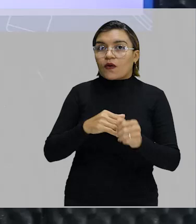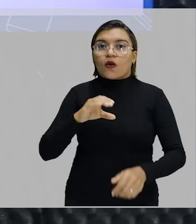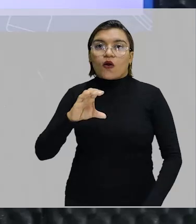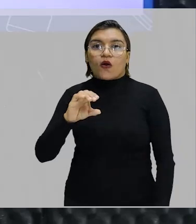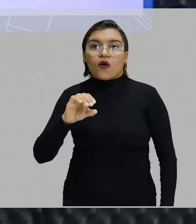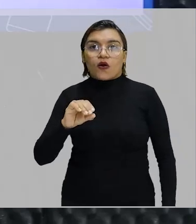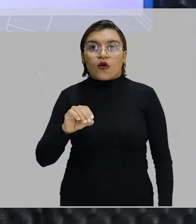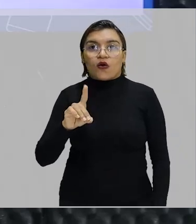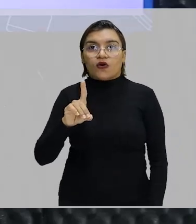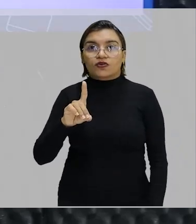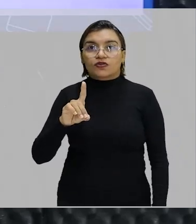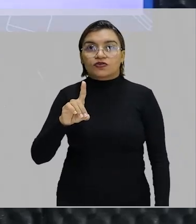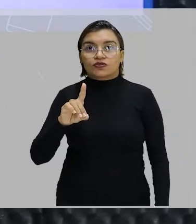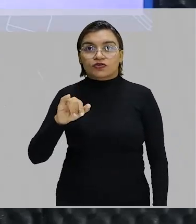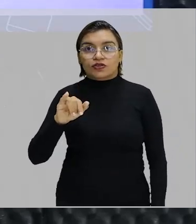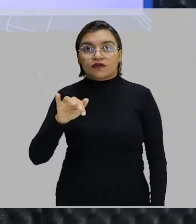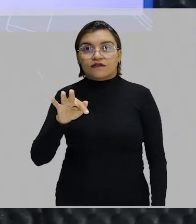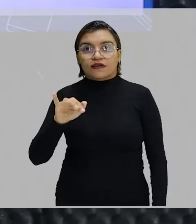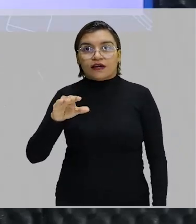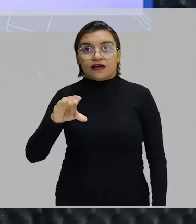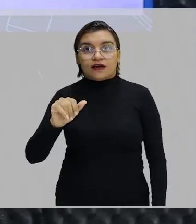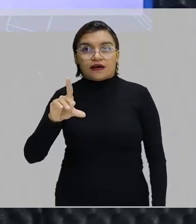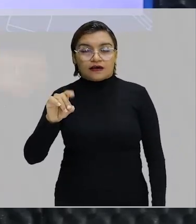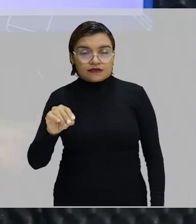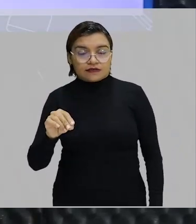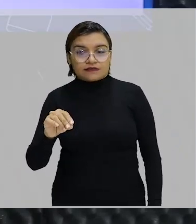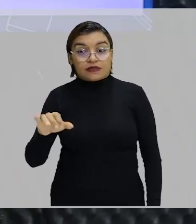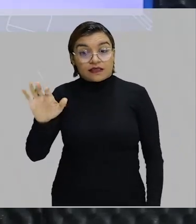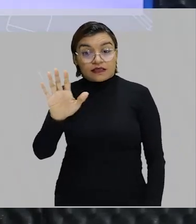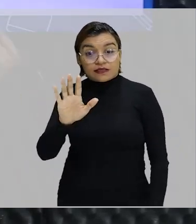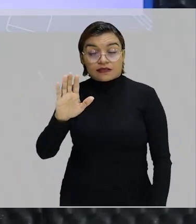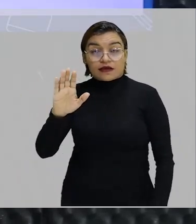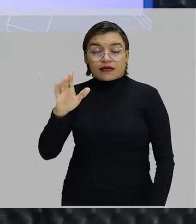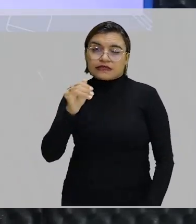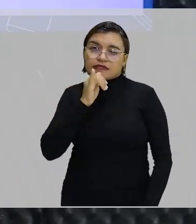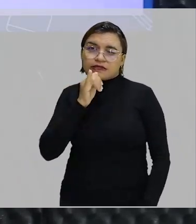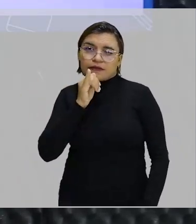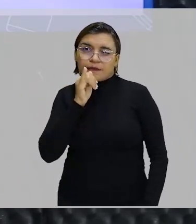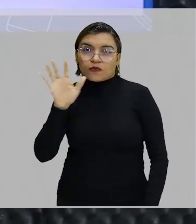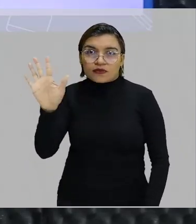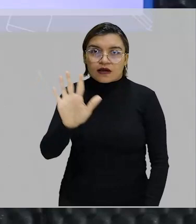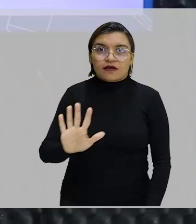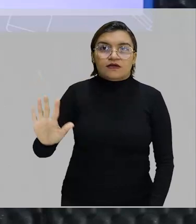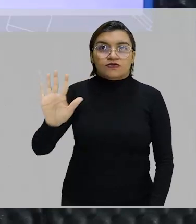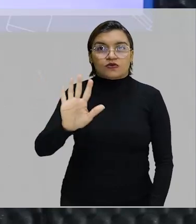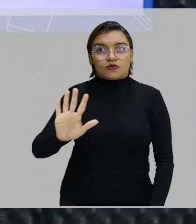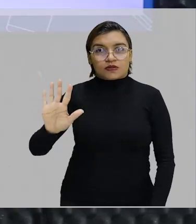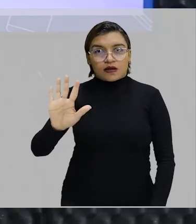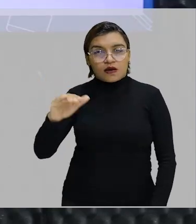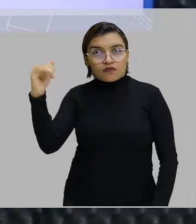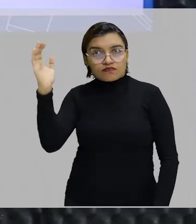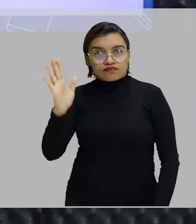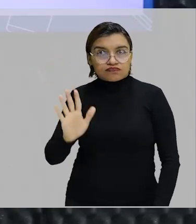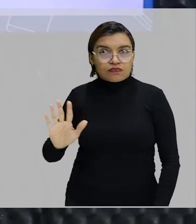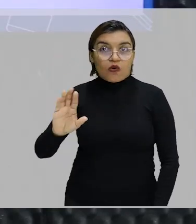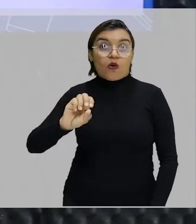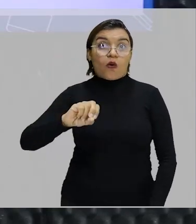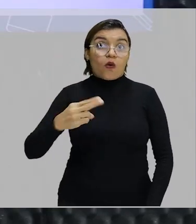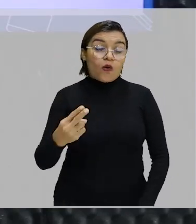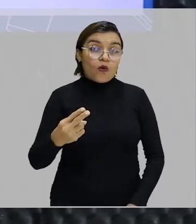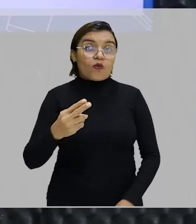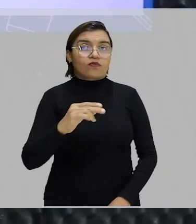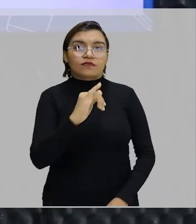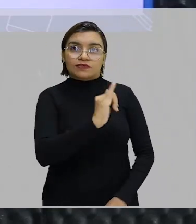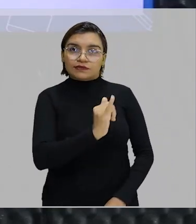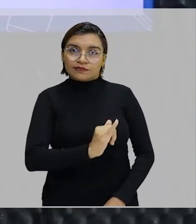codificadas, nacionais e importadas. Então aqui eu também tenho um outro desvio. Olha